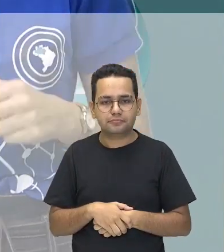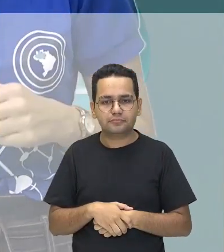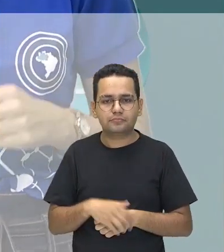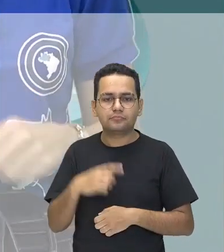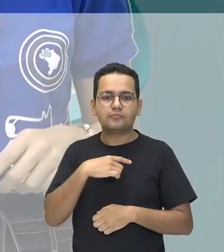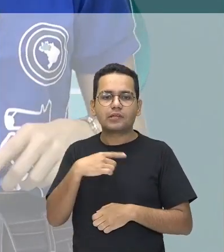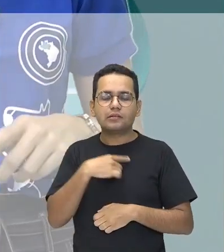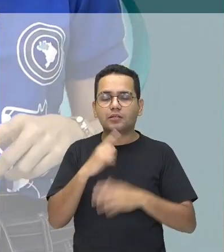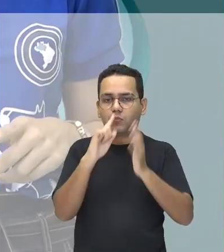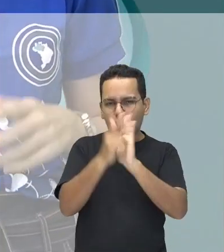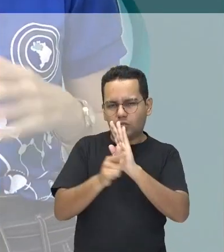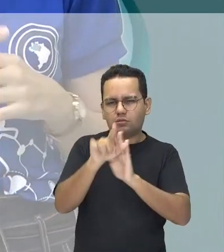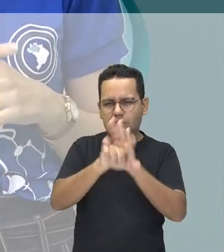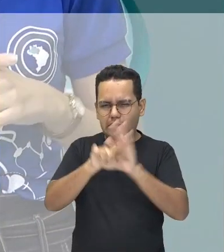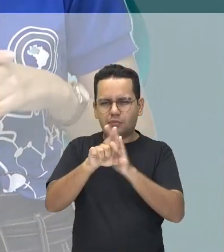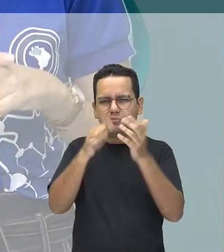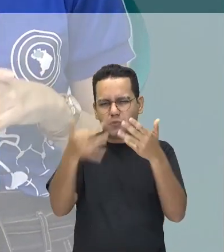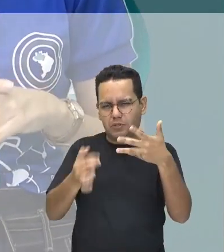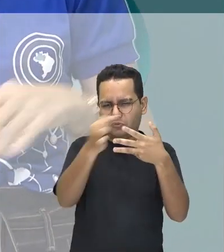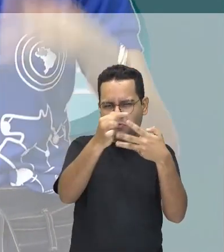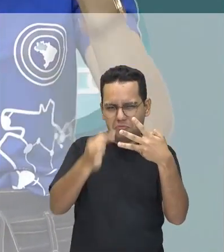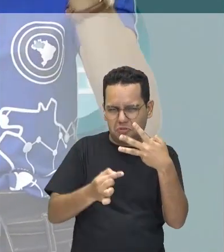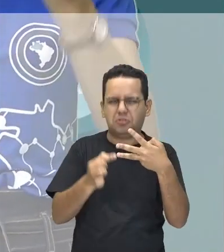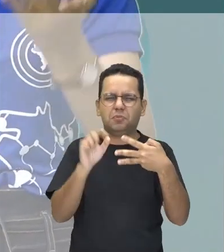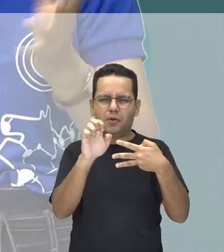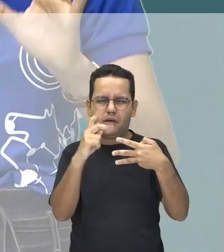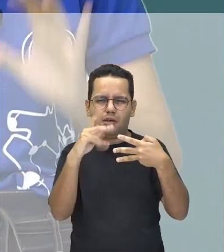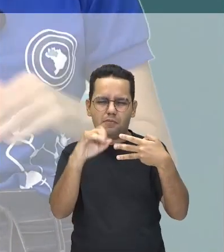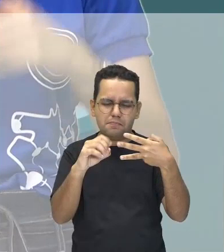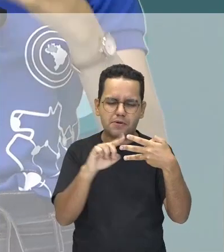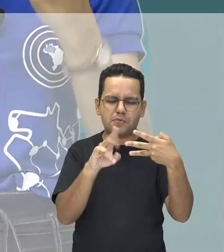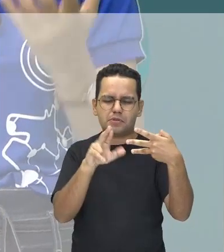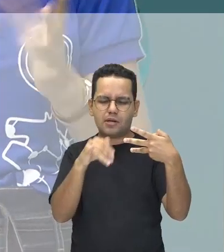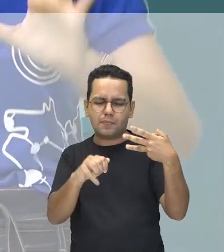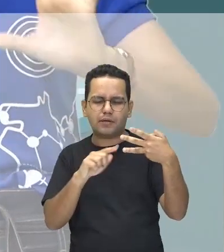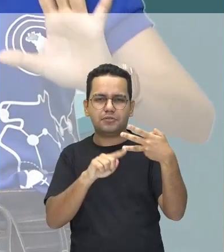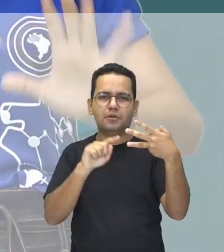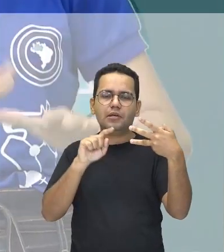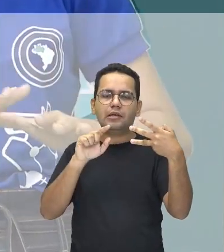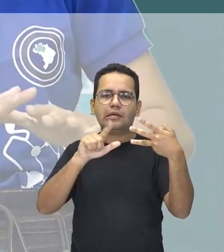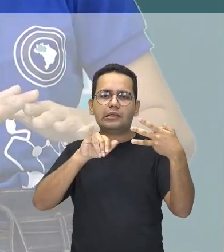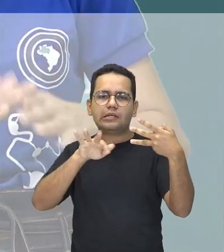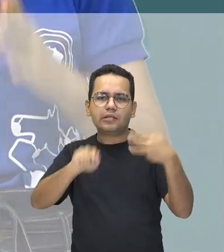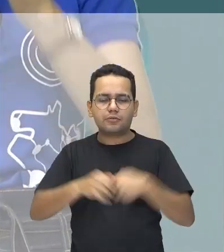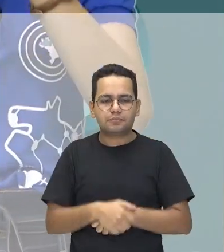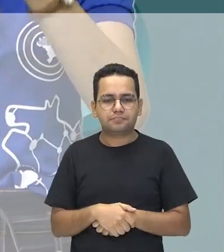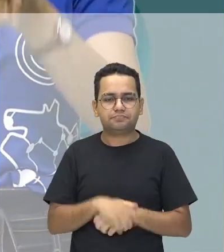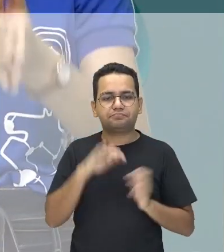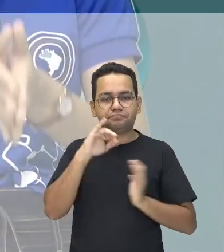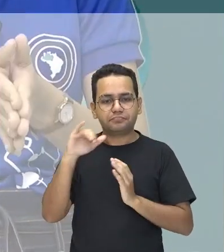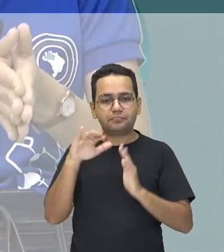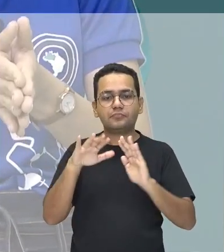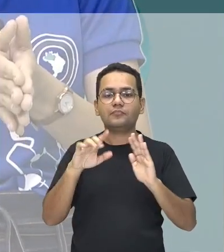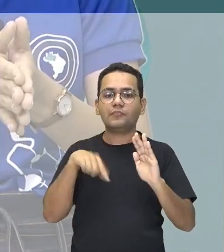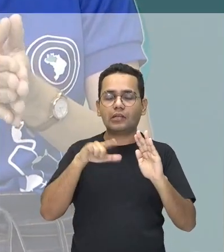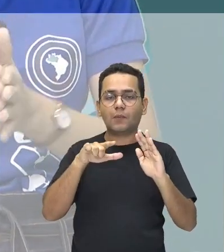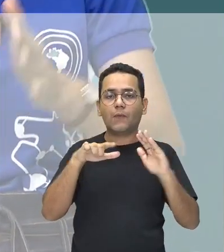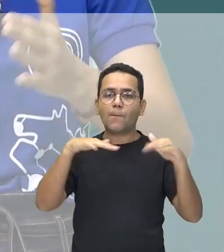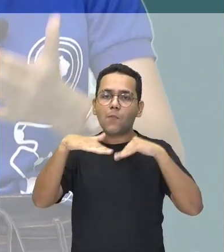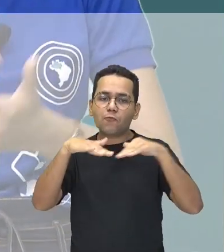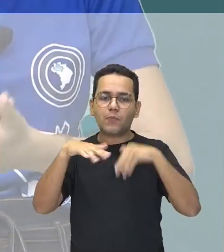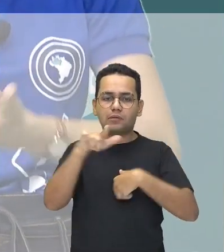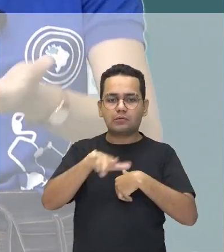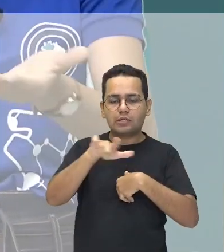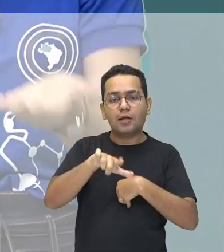lírico, beleza? Nós vimos as escolas literárias, sobretudo aí o humanismo, que ainda não é considerado um movimento literário,